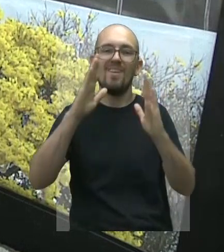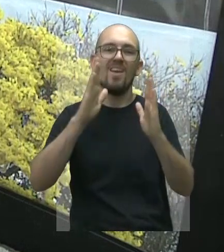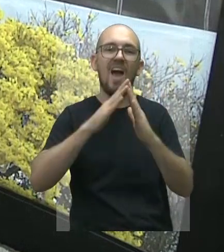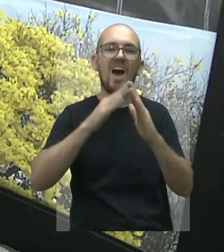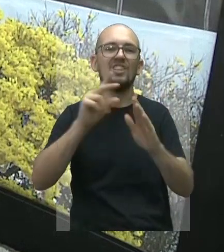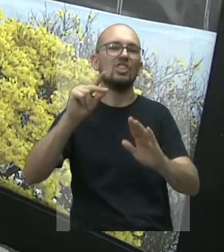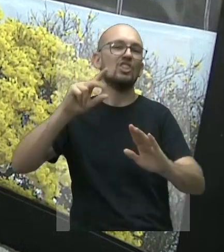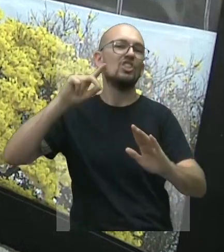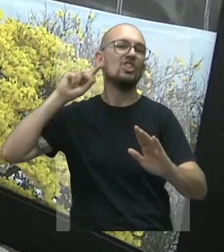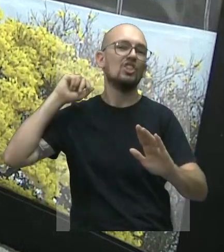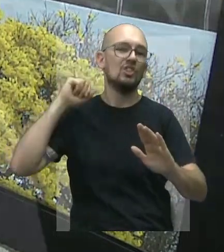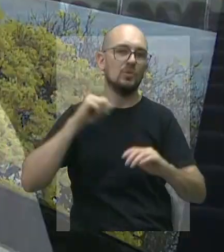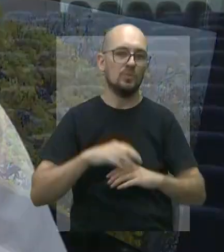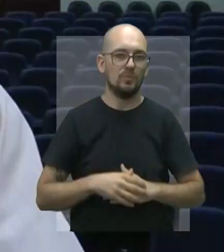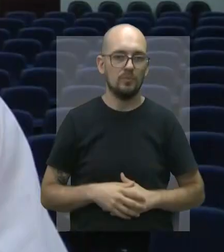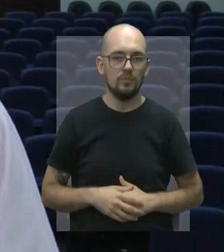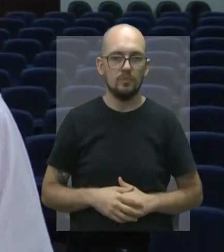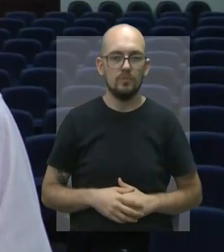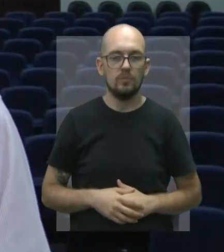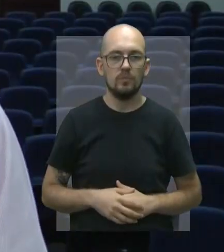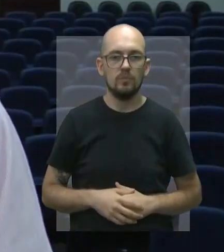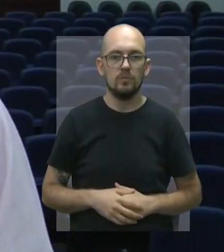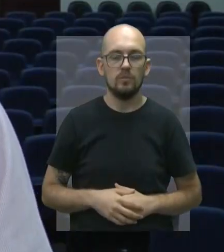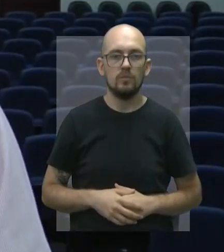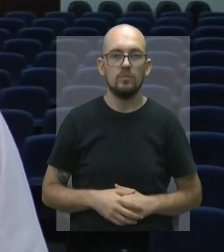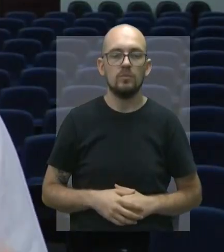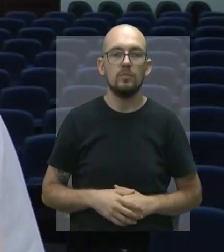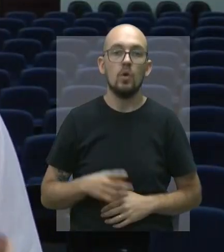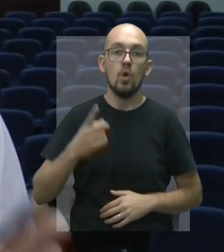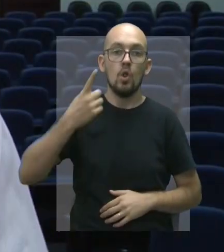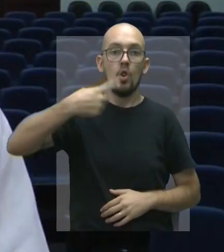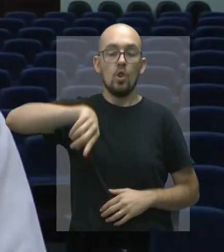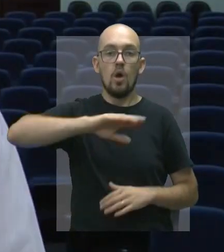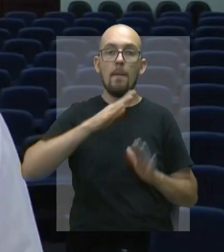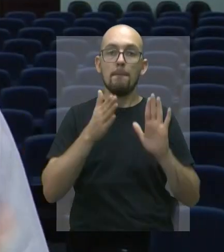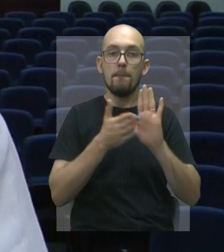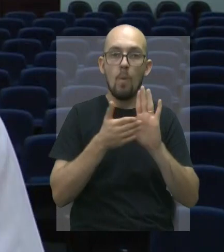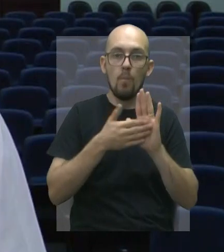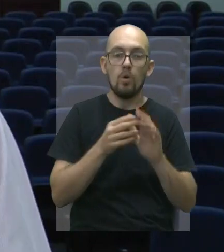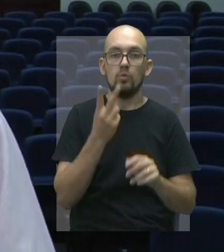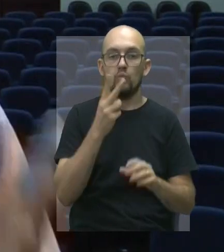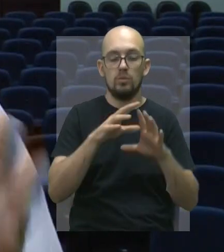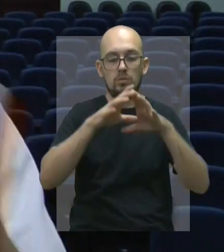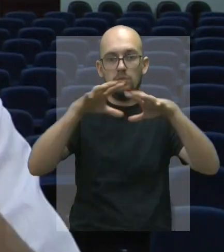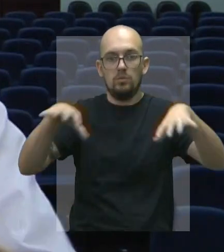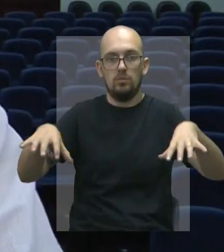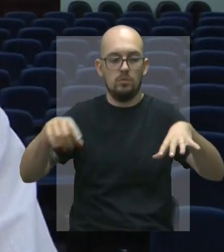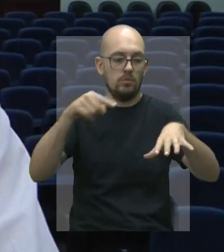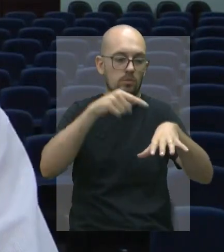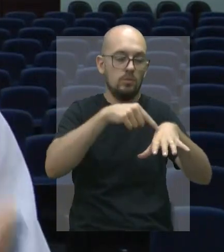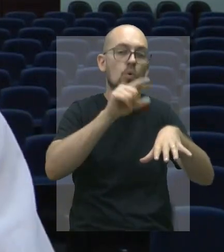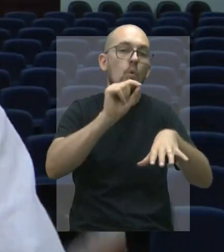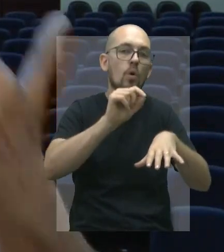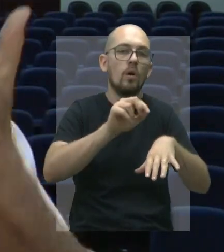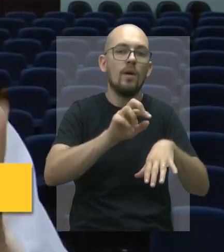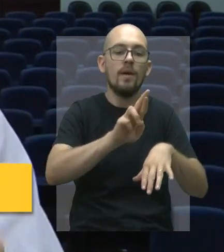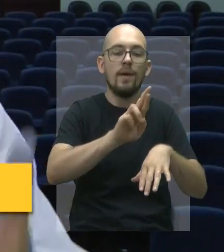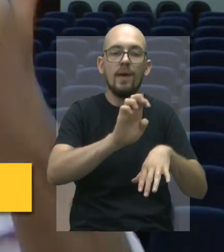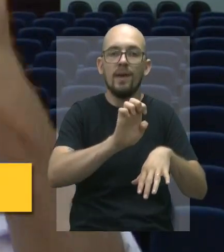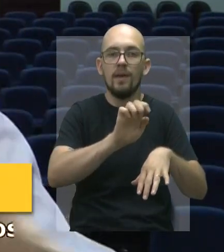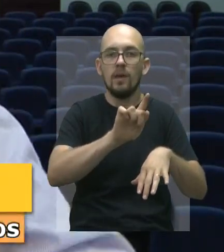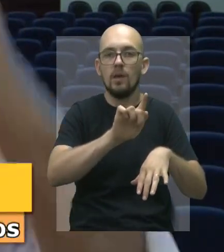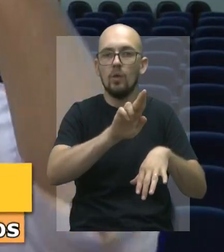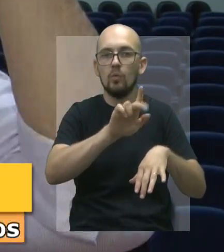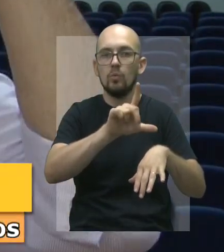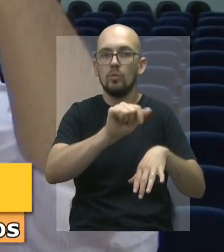imóveis antigos. A nossa proposta, ela se divide em 2 partes. Primeiro, regularização